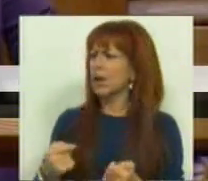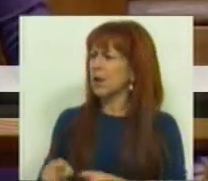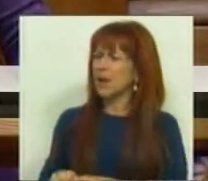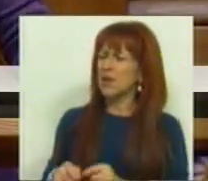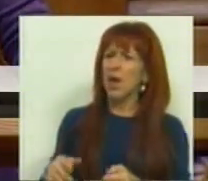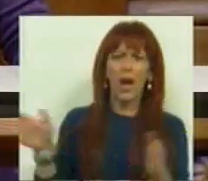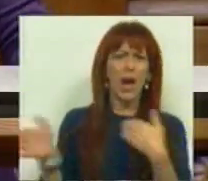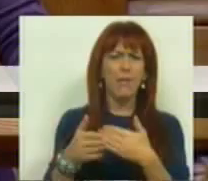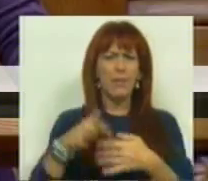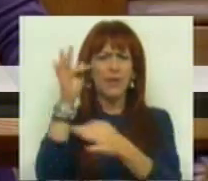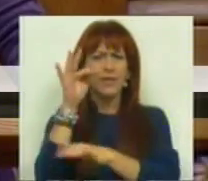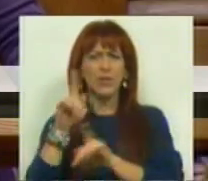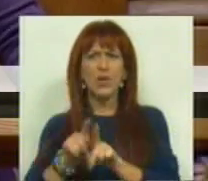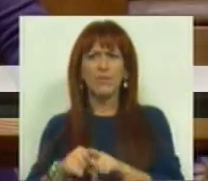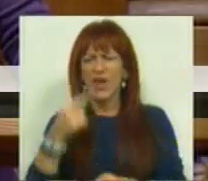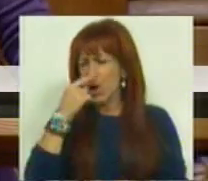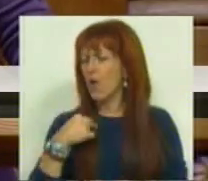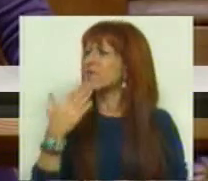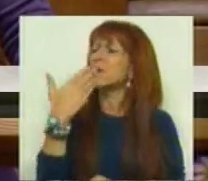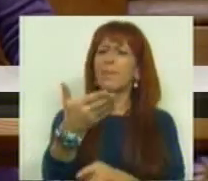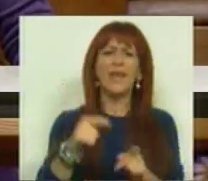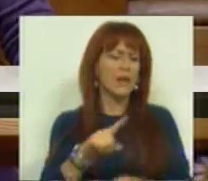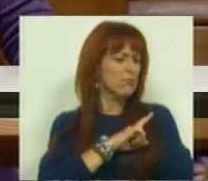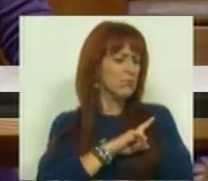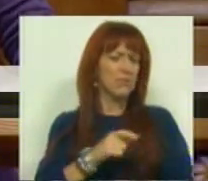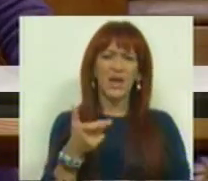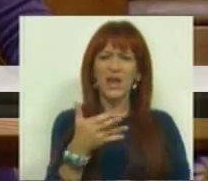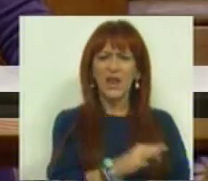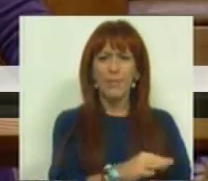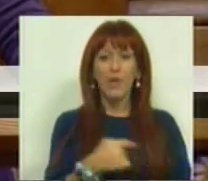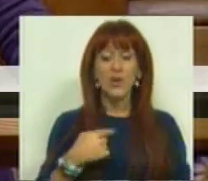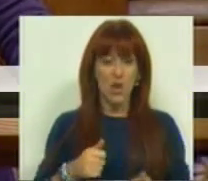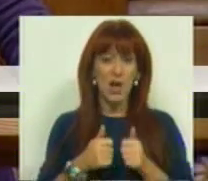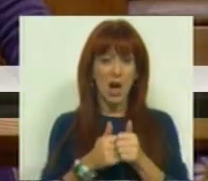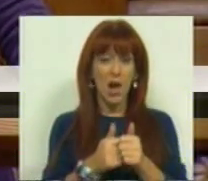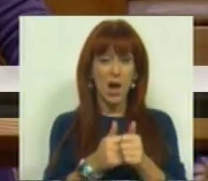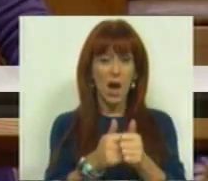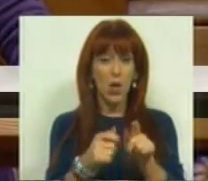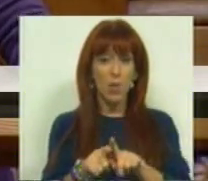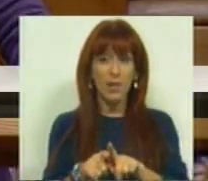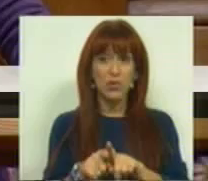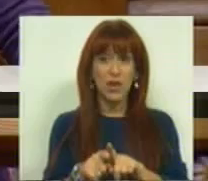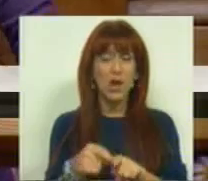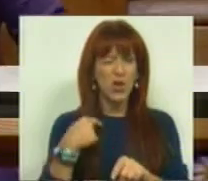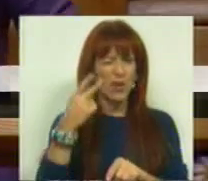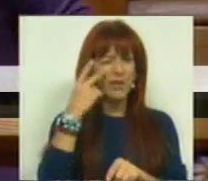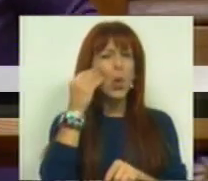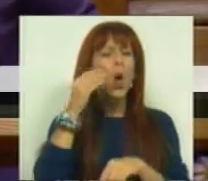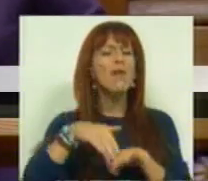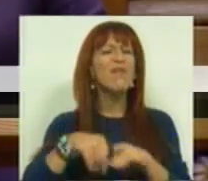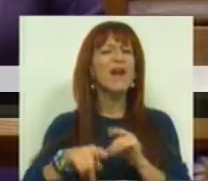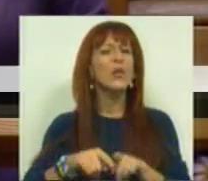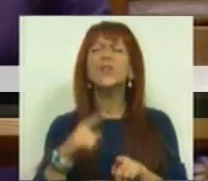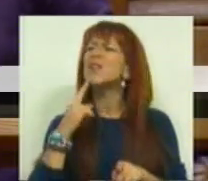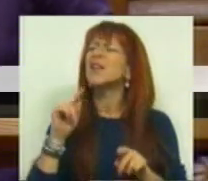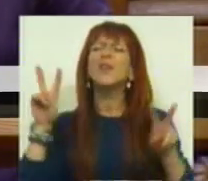extinção de freguesias e o fracasso de encomenda da privatização da TAP, que vamos acompanhar e cujo futuro vamos ver como é que é feita